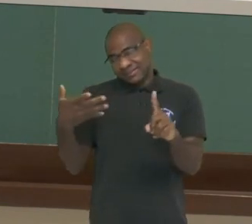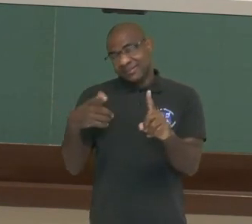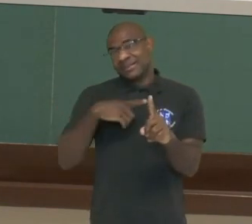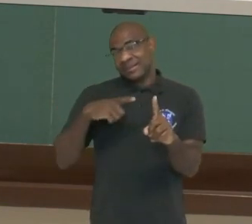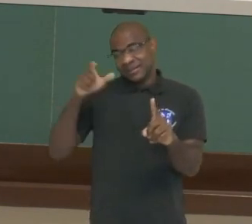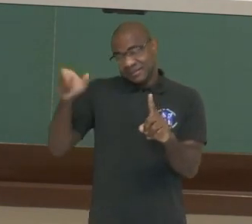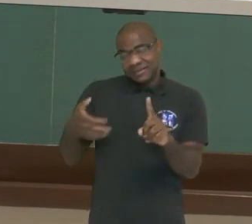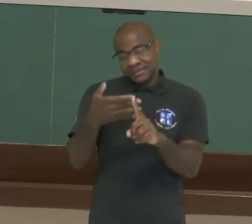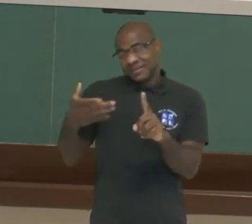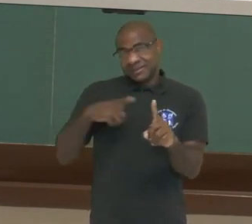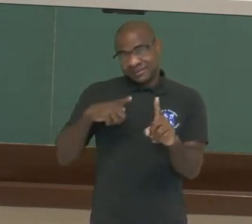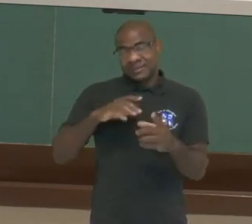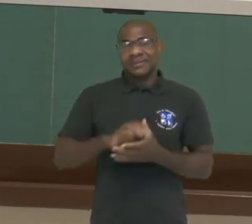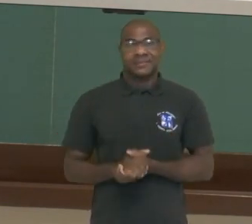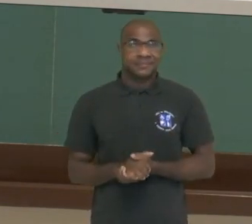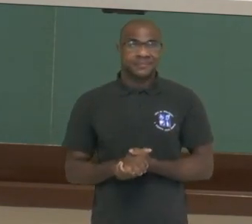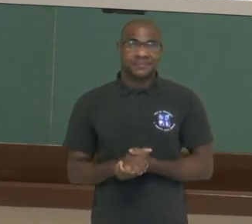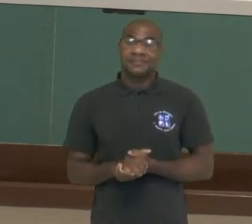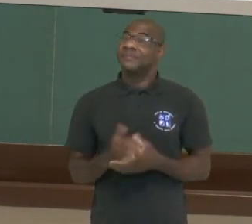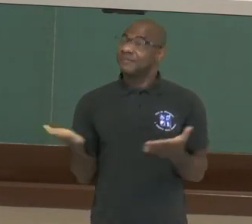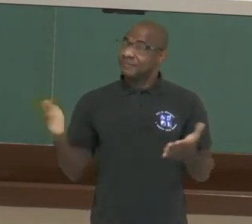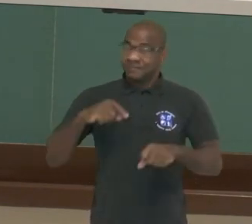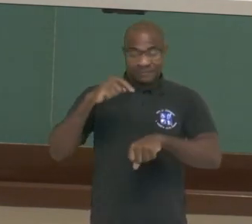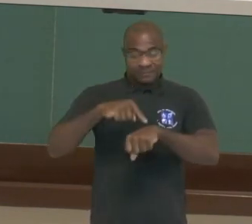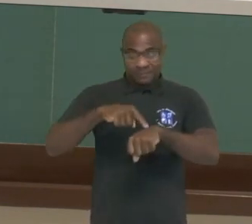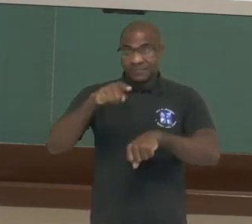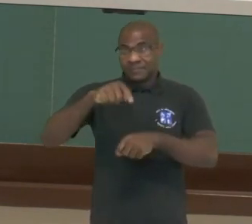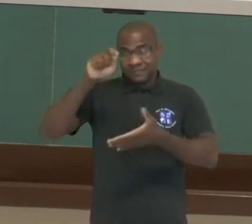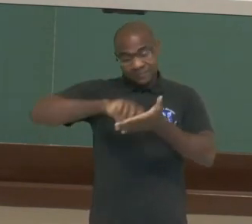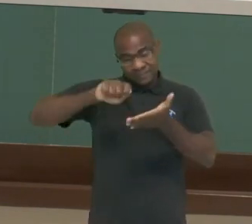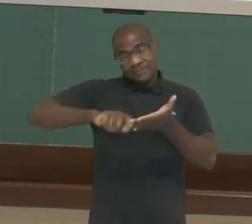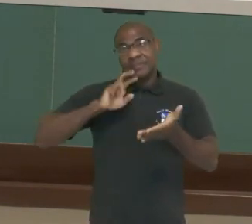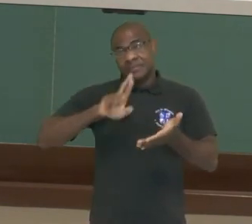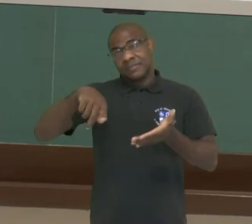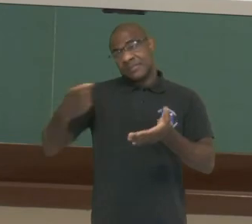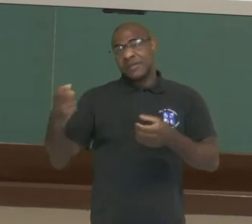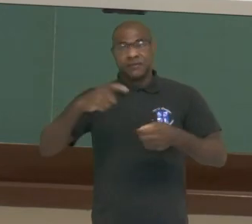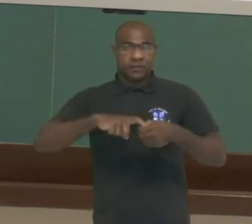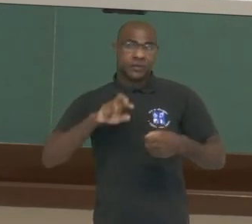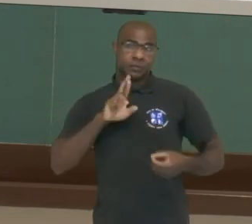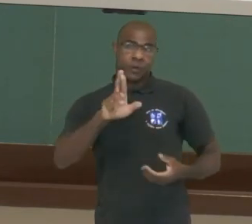portadores desta síndrome. Vamos lá? Um tempinho para vocês responderem.